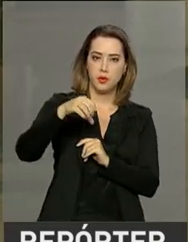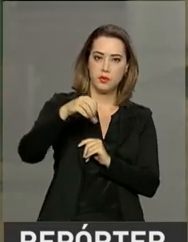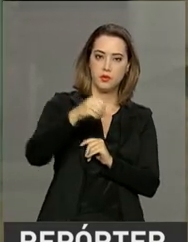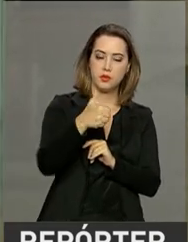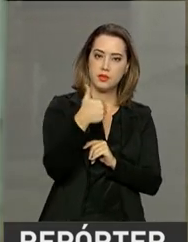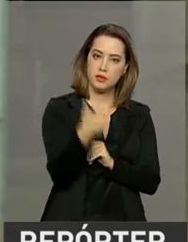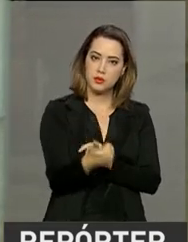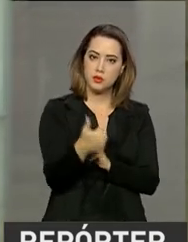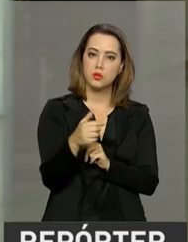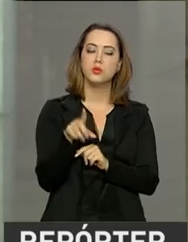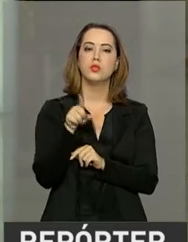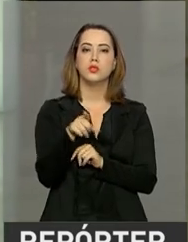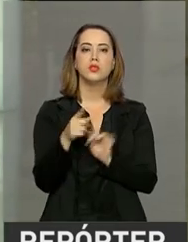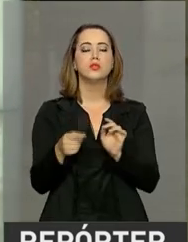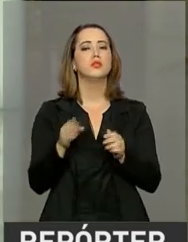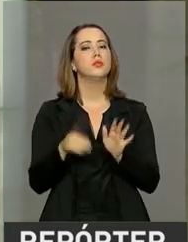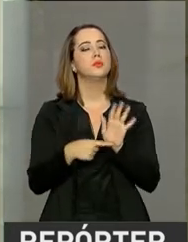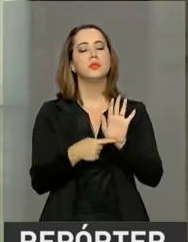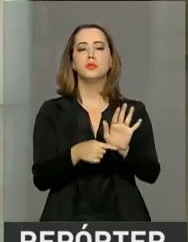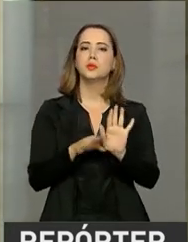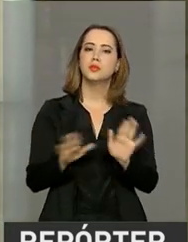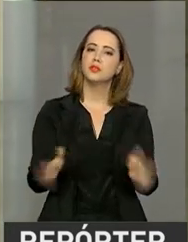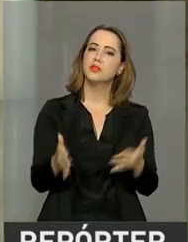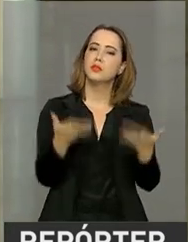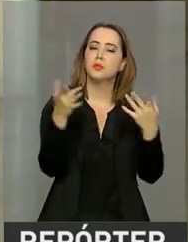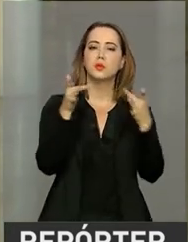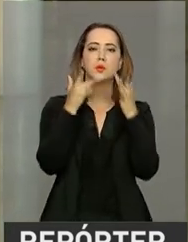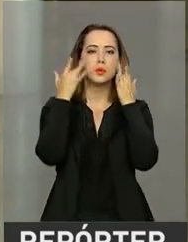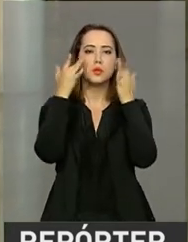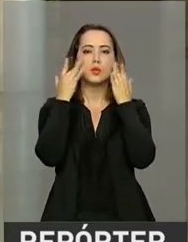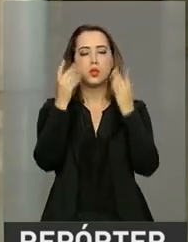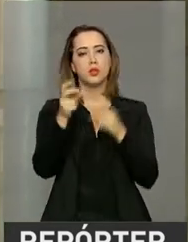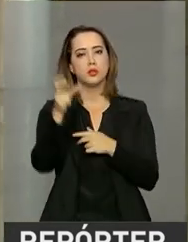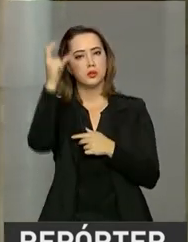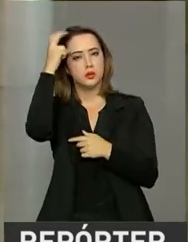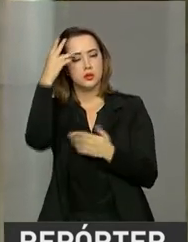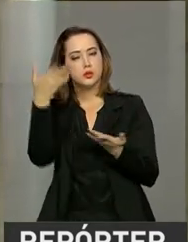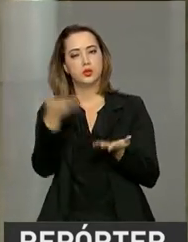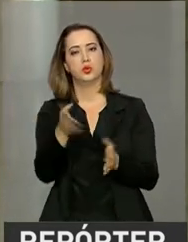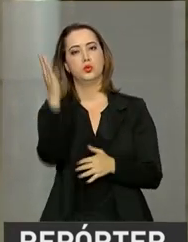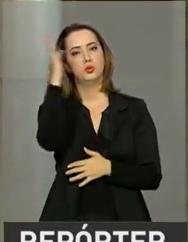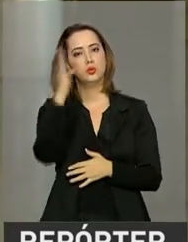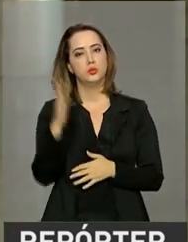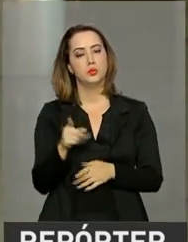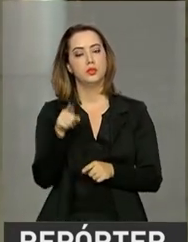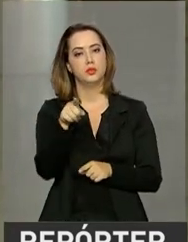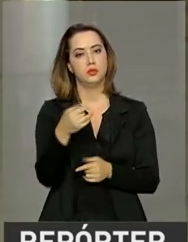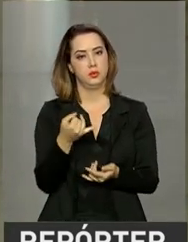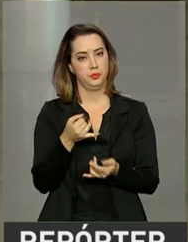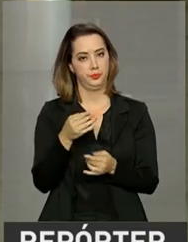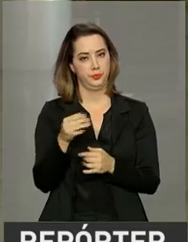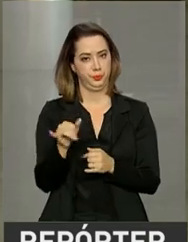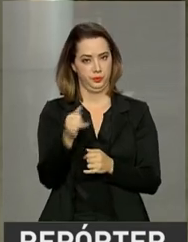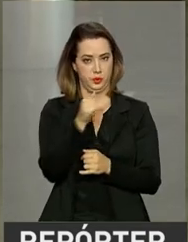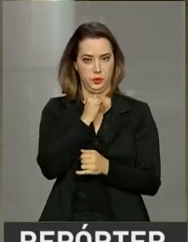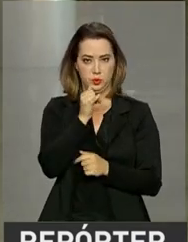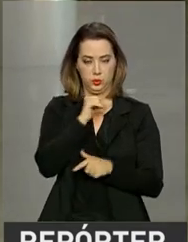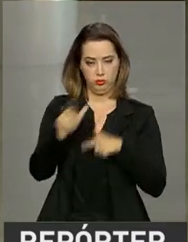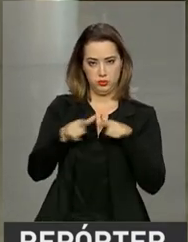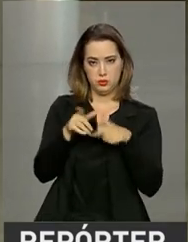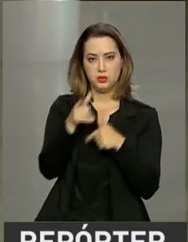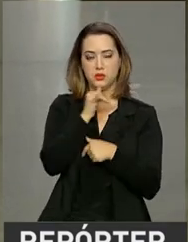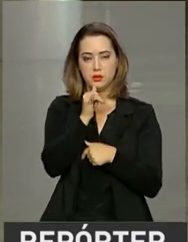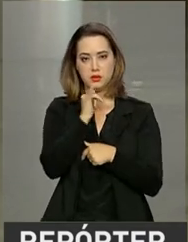justamente para promover a arte e a cultura no país e ela funciona da seguinte maneira ao invés das empresas recolherem